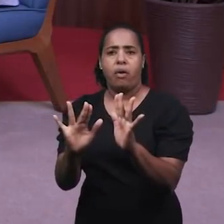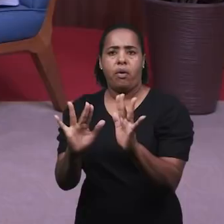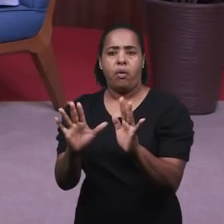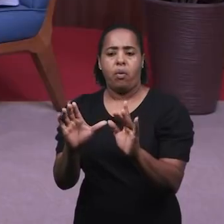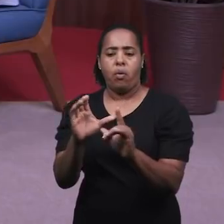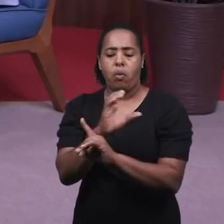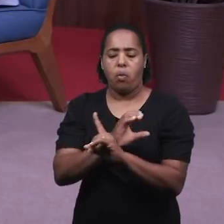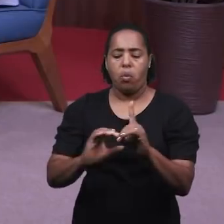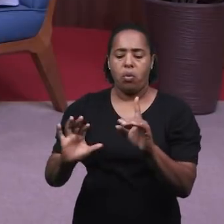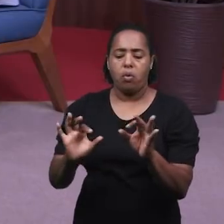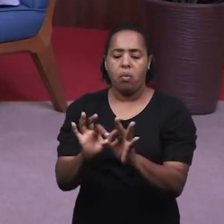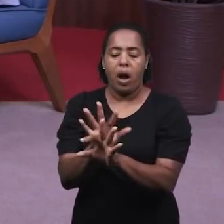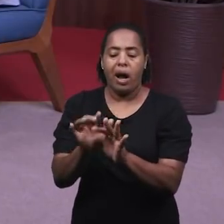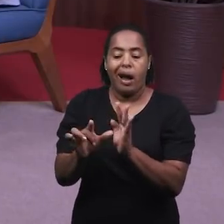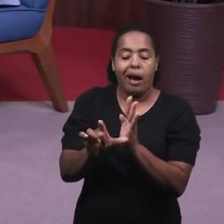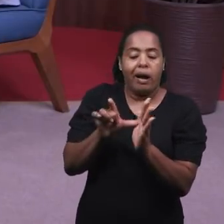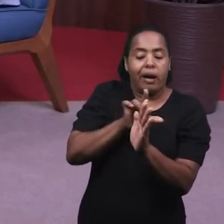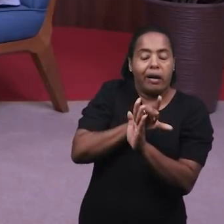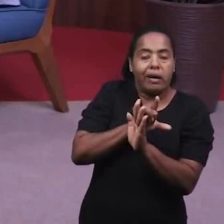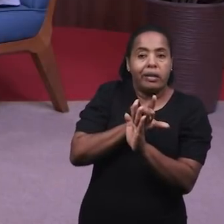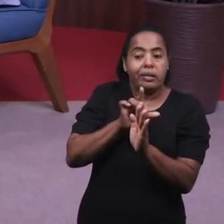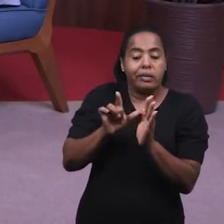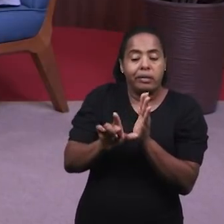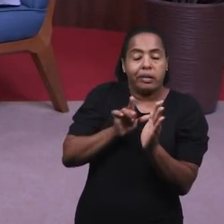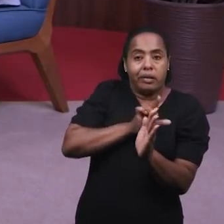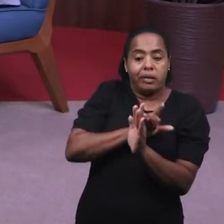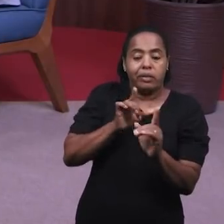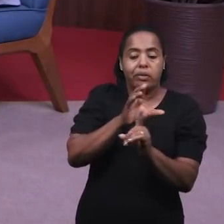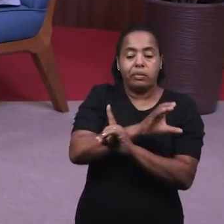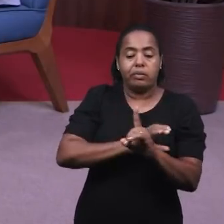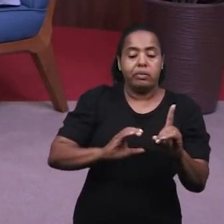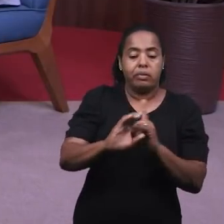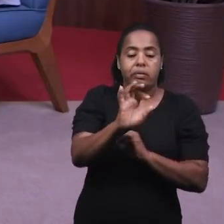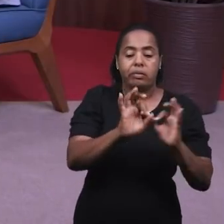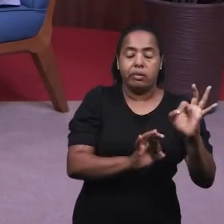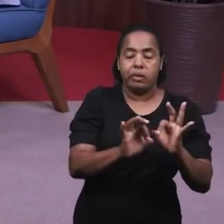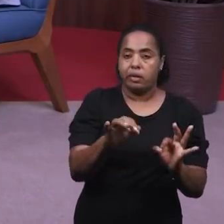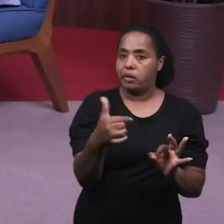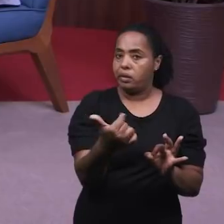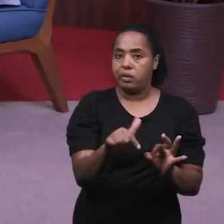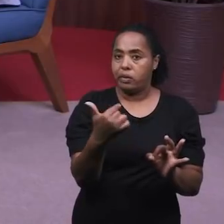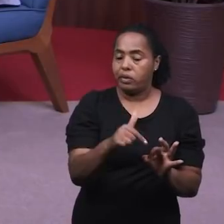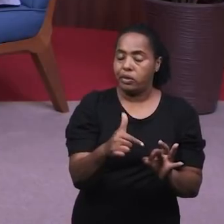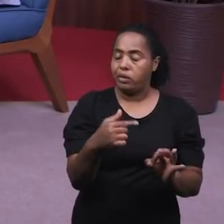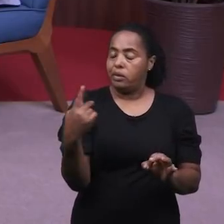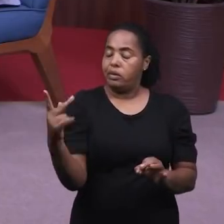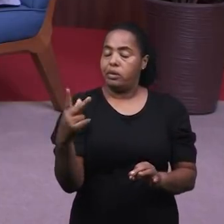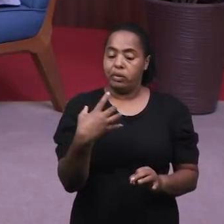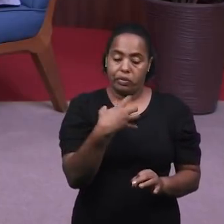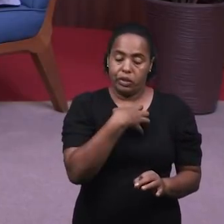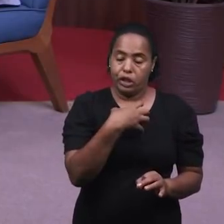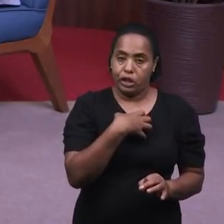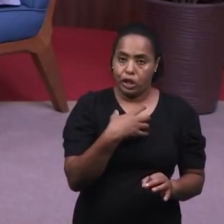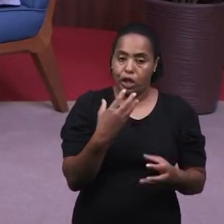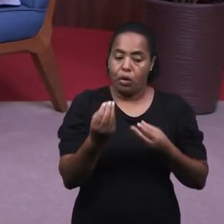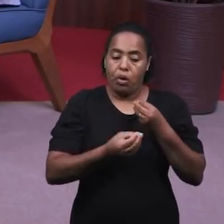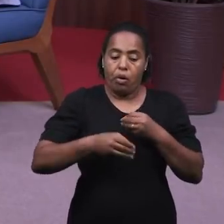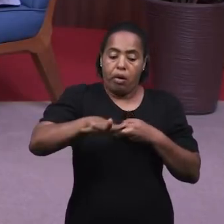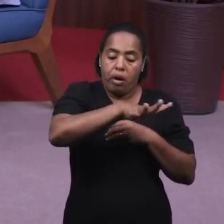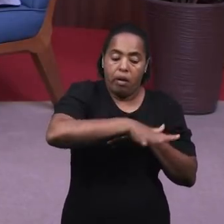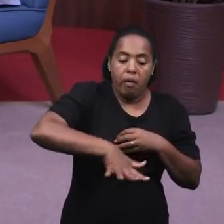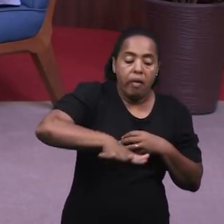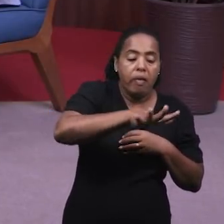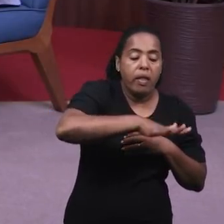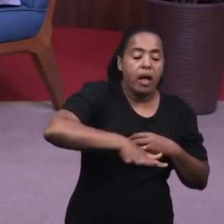não havia um culto organizado, instituído, seja no seu formato, seja no